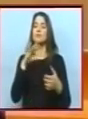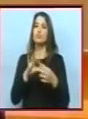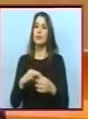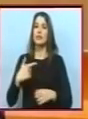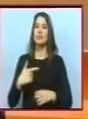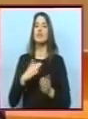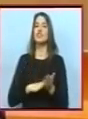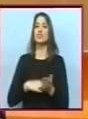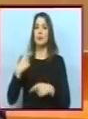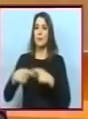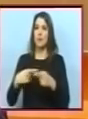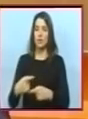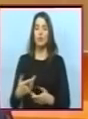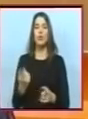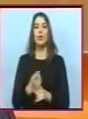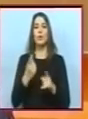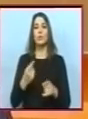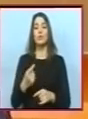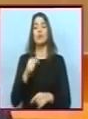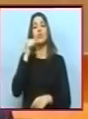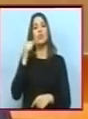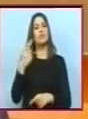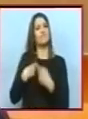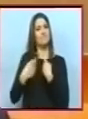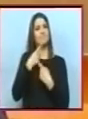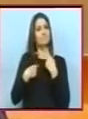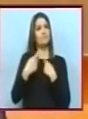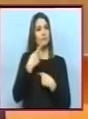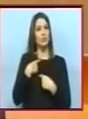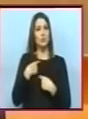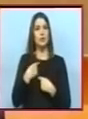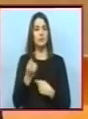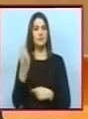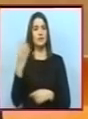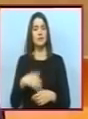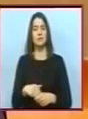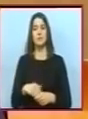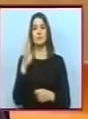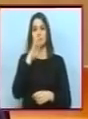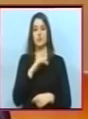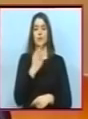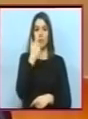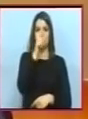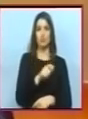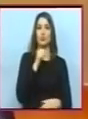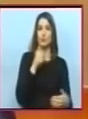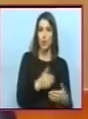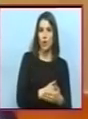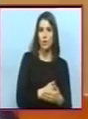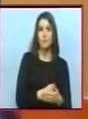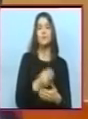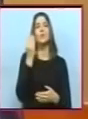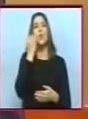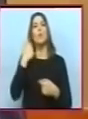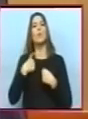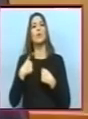testamentos, porque é uma questão que me colocam com alguma frequência no cartório. Se morre alguém, como é que eu, cidadão